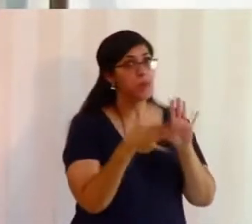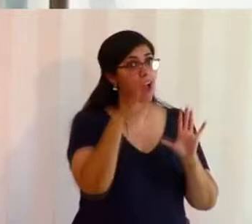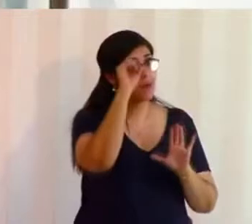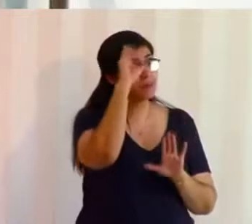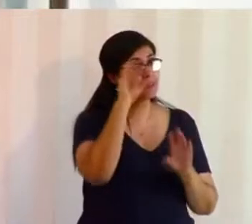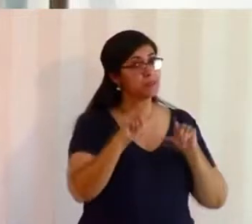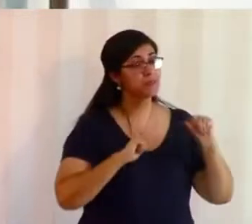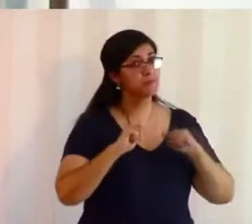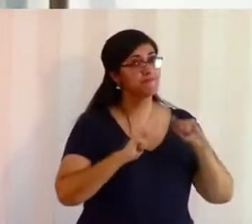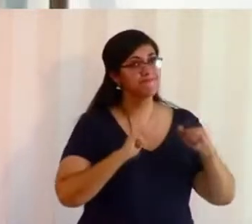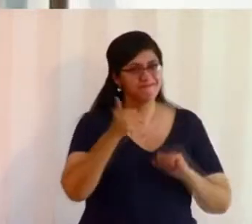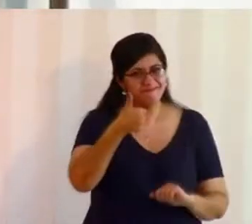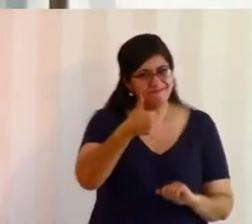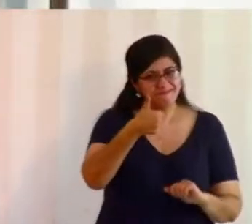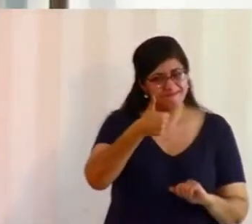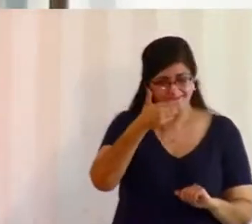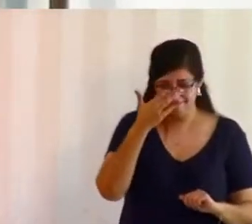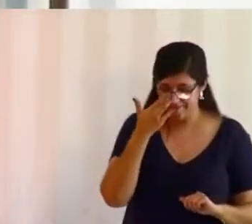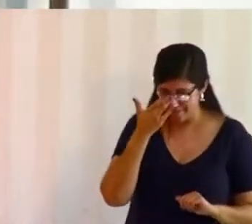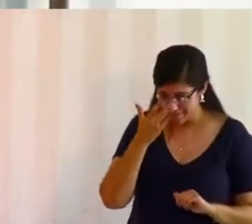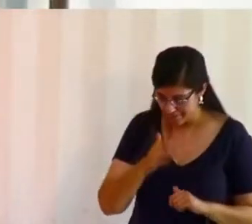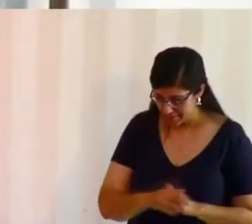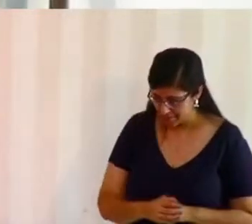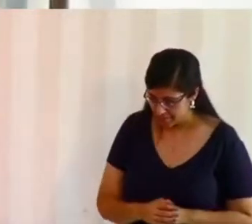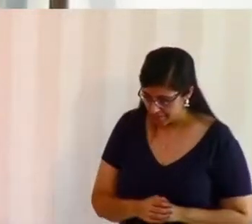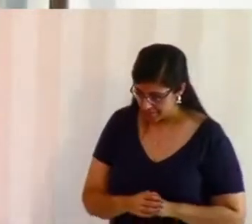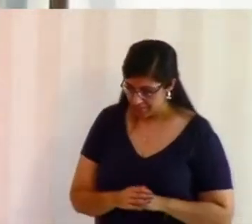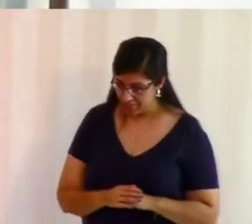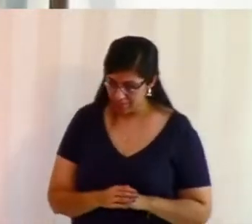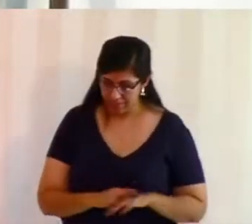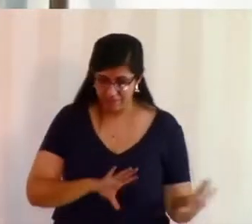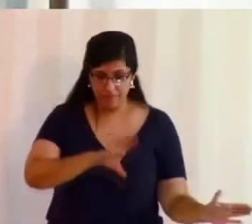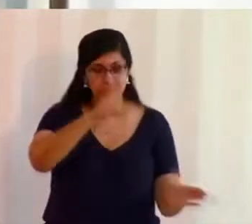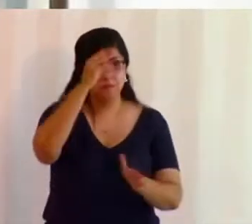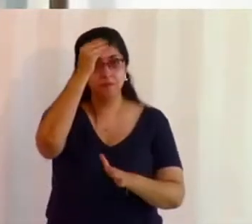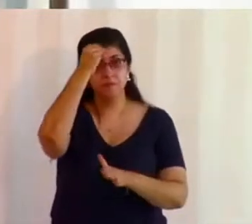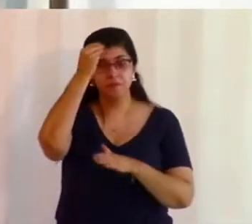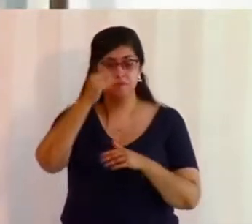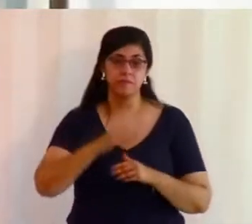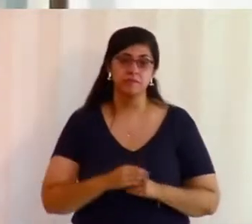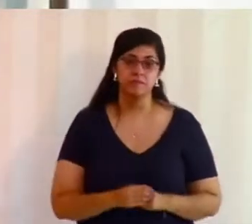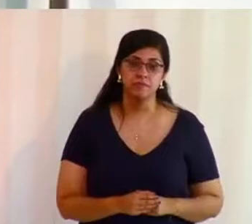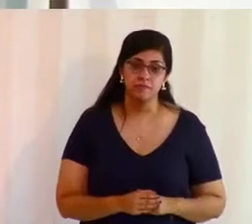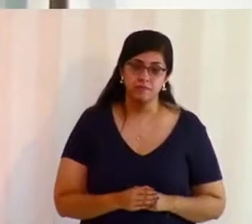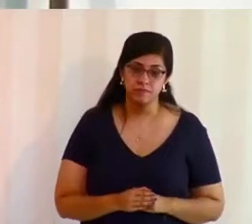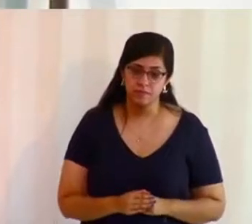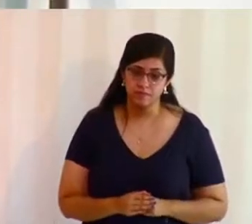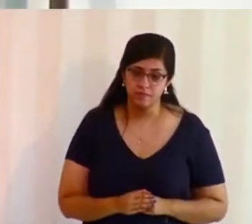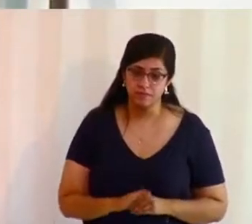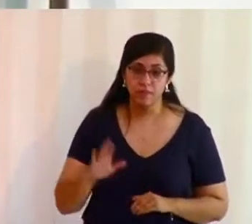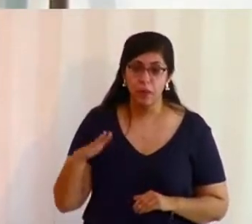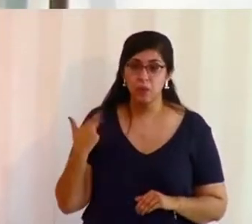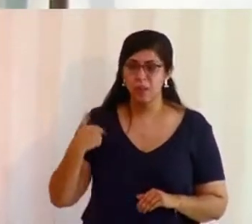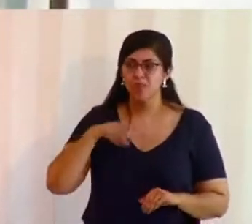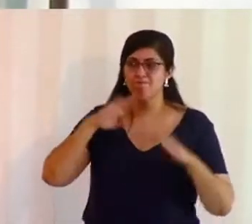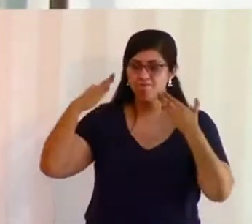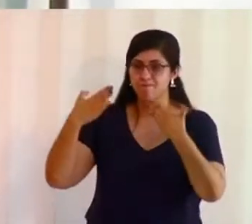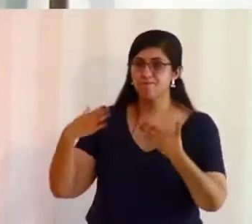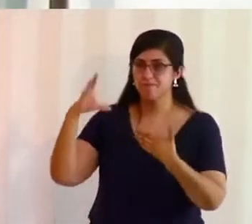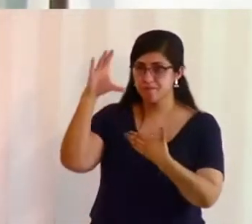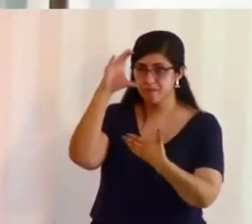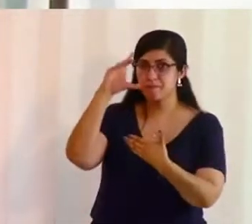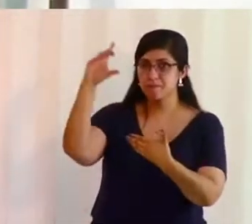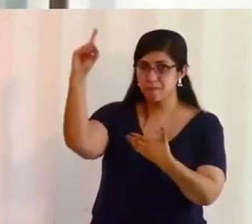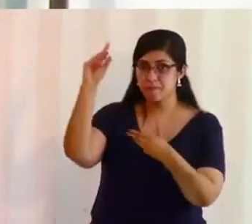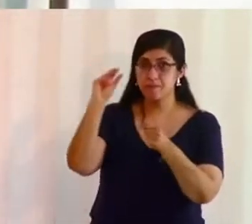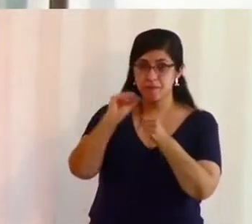Atos 16, de 6 a 26. Queridos irmãos, quando nós nos colocamos na presença do Senhor